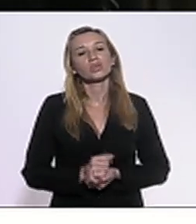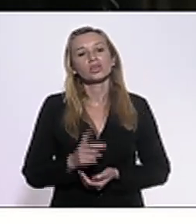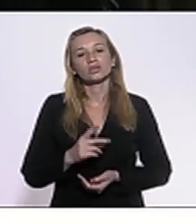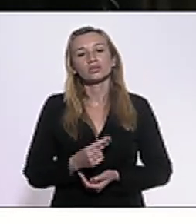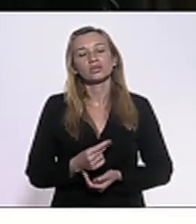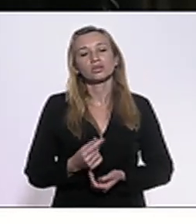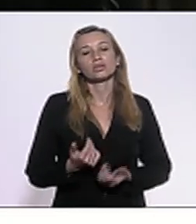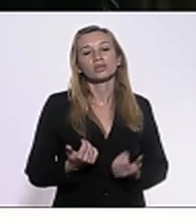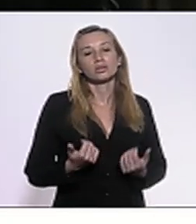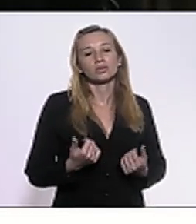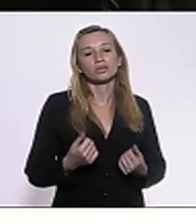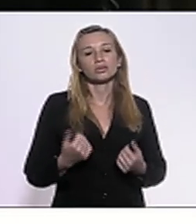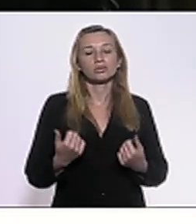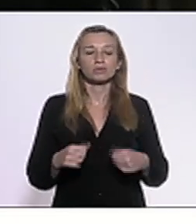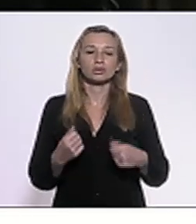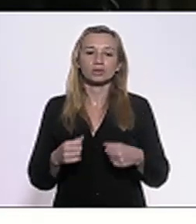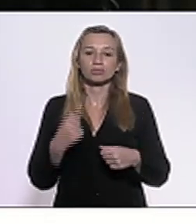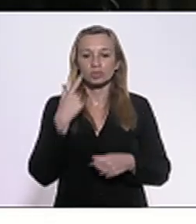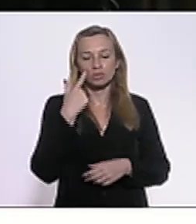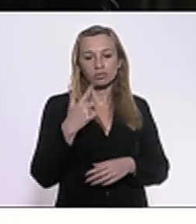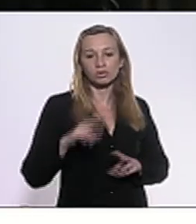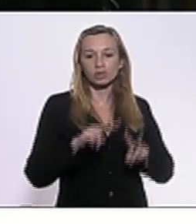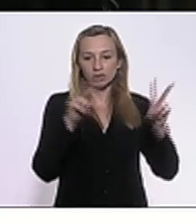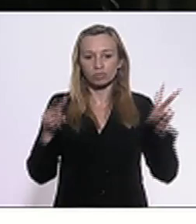for percepção do Estado como um todo.